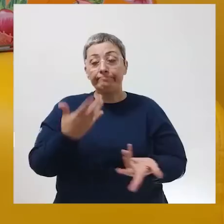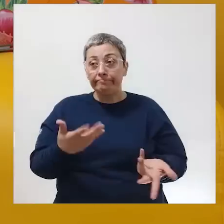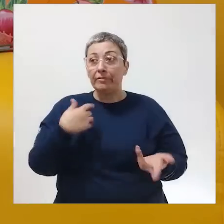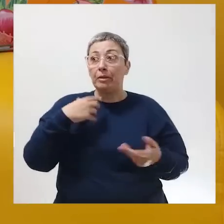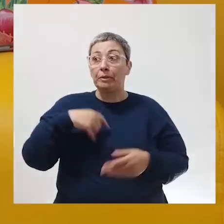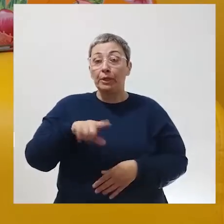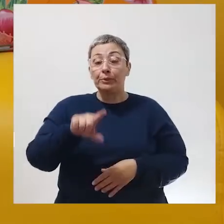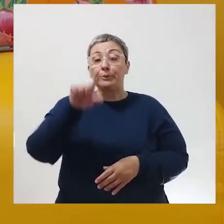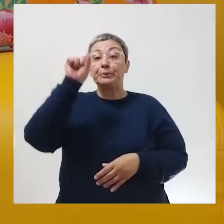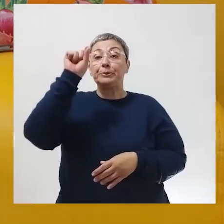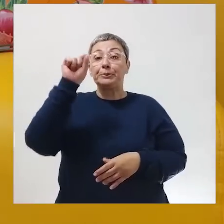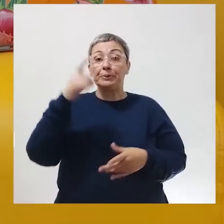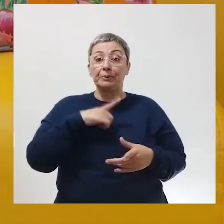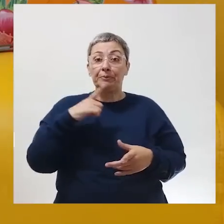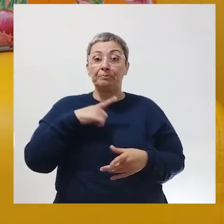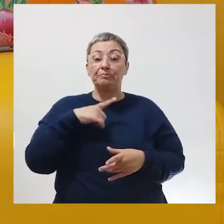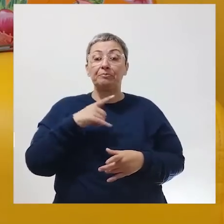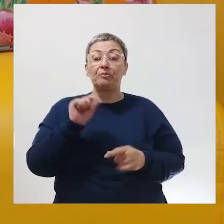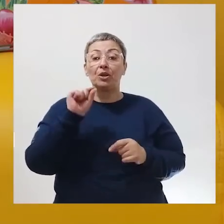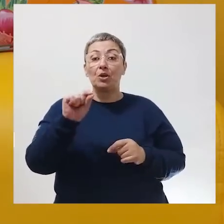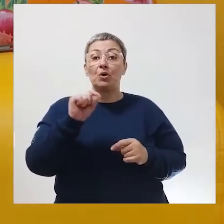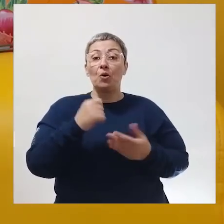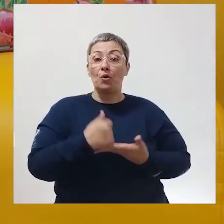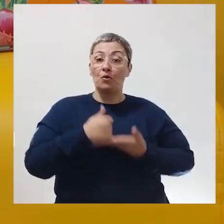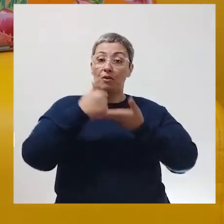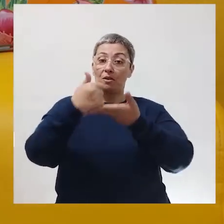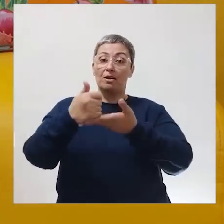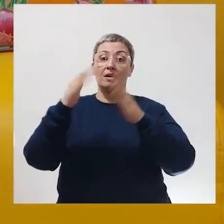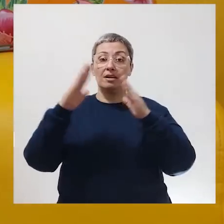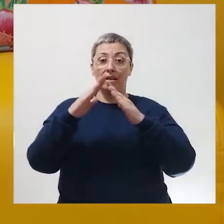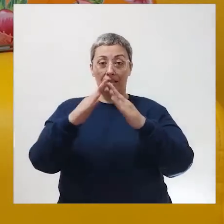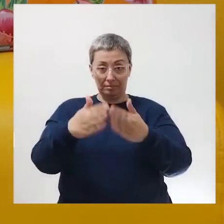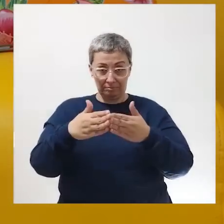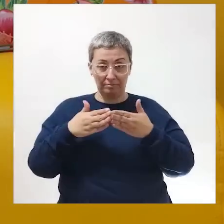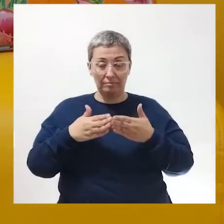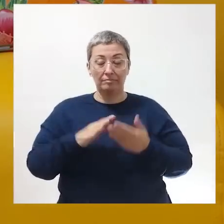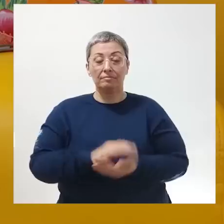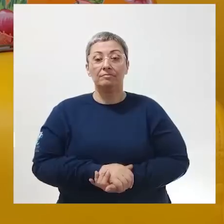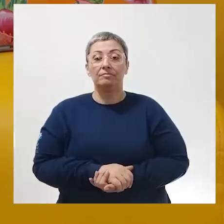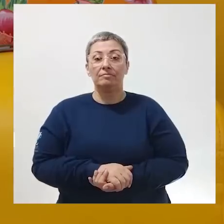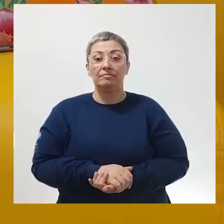Sim, meu favorito. Um para a viagem, por favor.